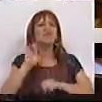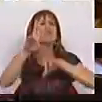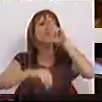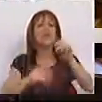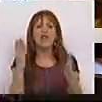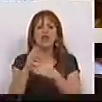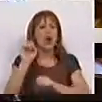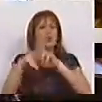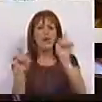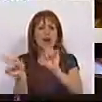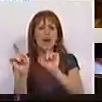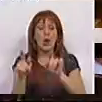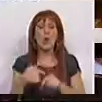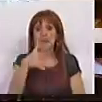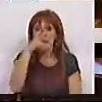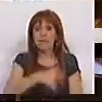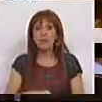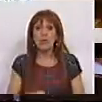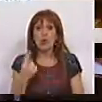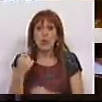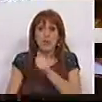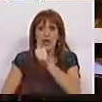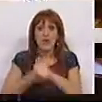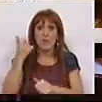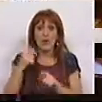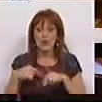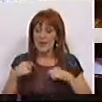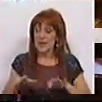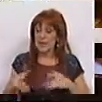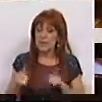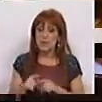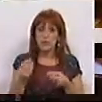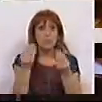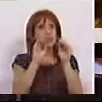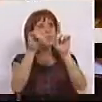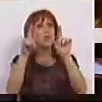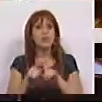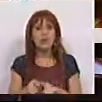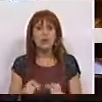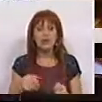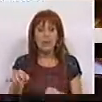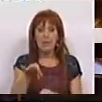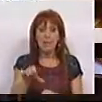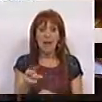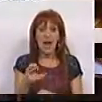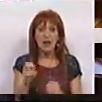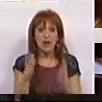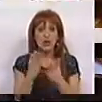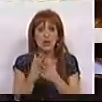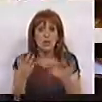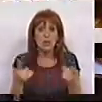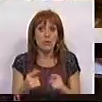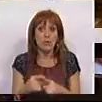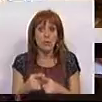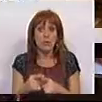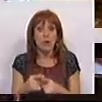moderna numa escola moderna. Infelizmente, uma das melhores iniciativas de remodelação do nosso Parque Escolar foi